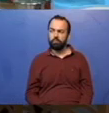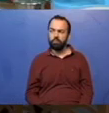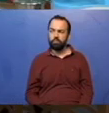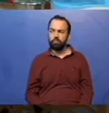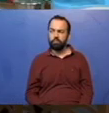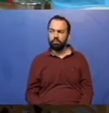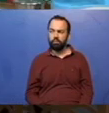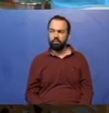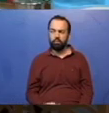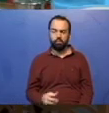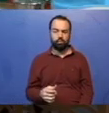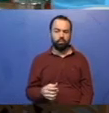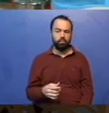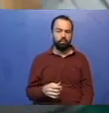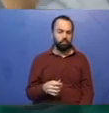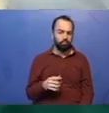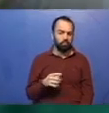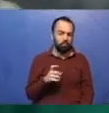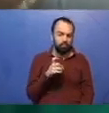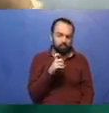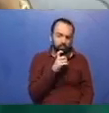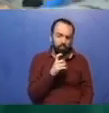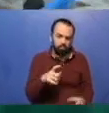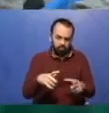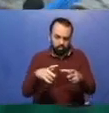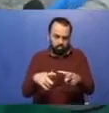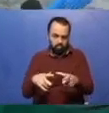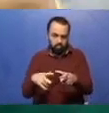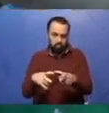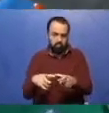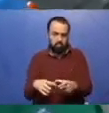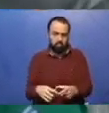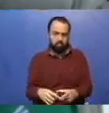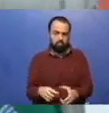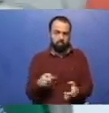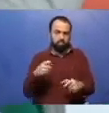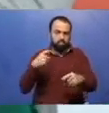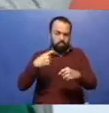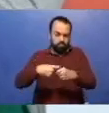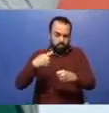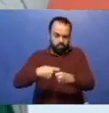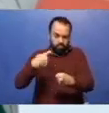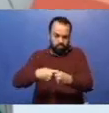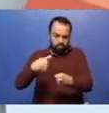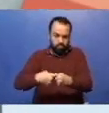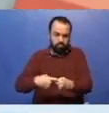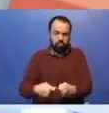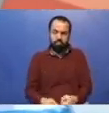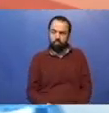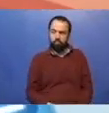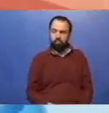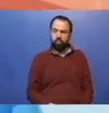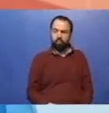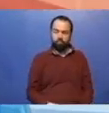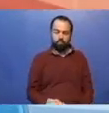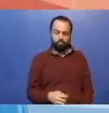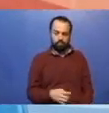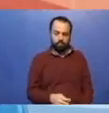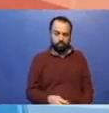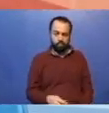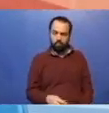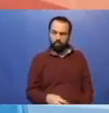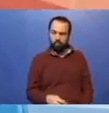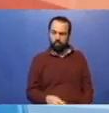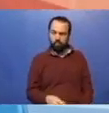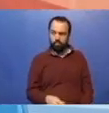Não está no estado líquido, vocês estão vendo? Ela está no estado sólido, tá? Até eu falo para os alunos que dá para pegar, olha só.